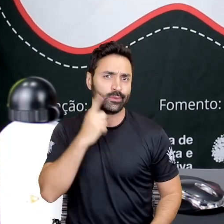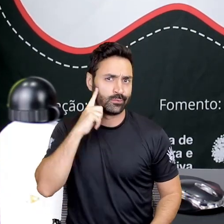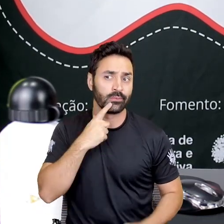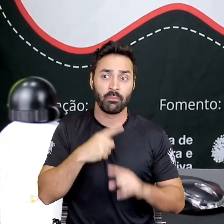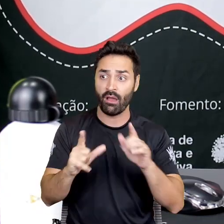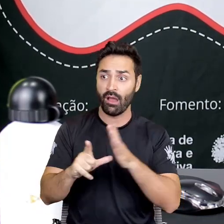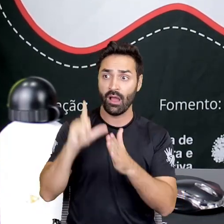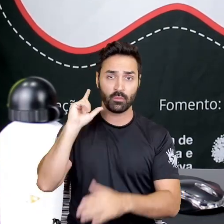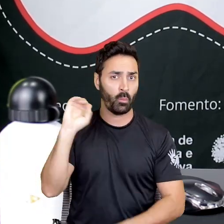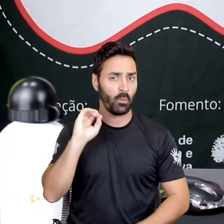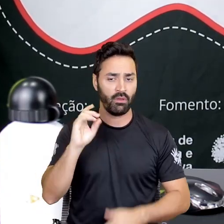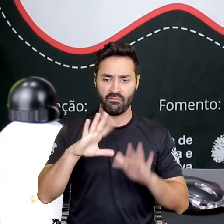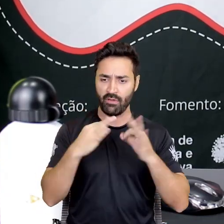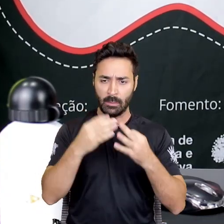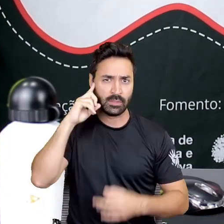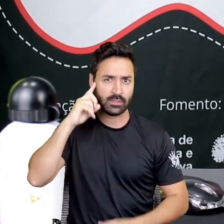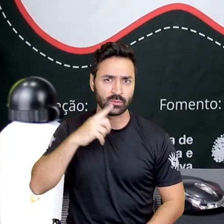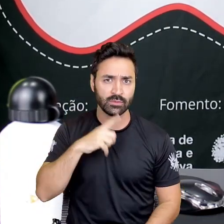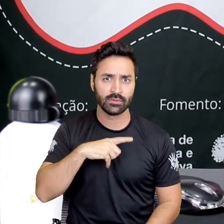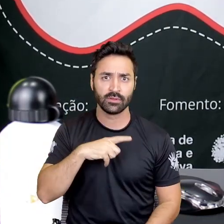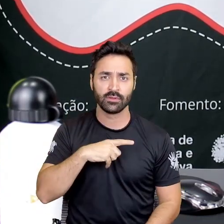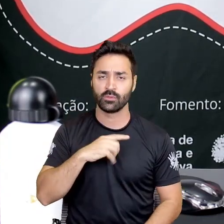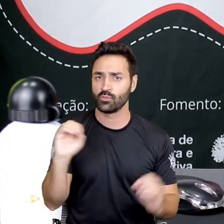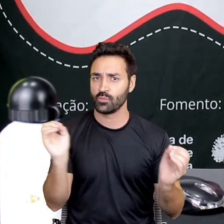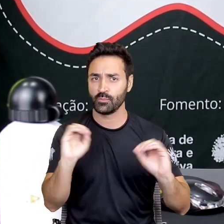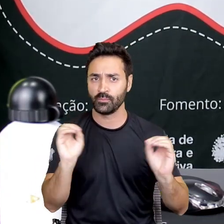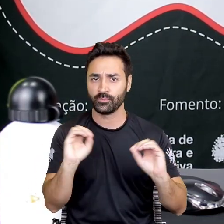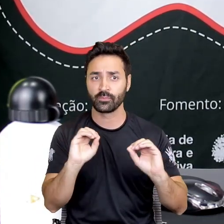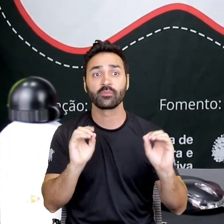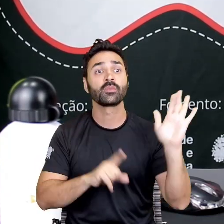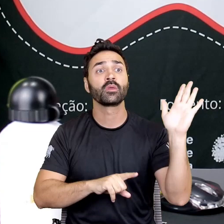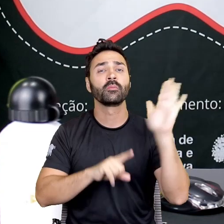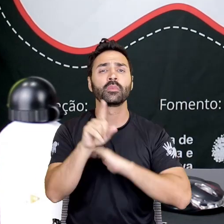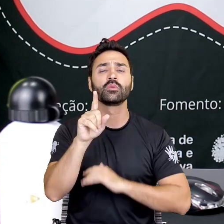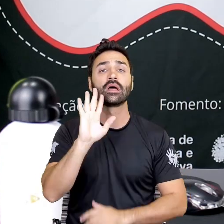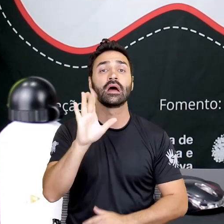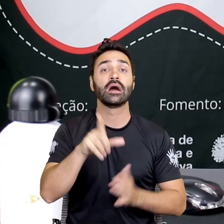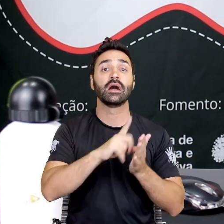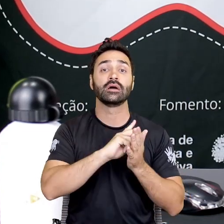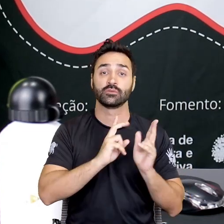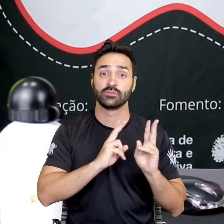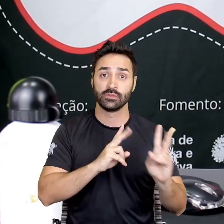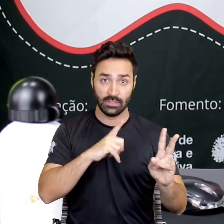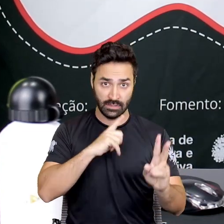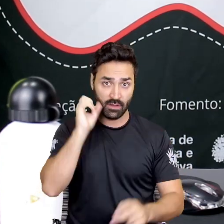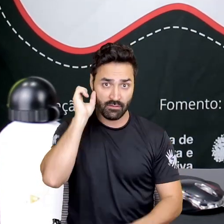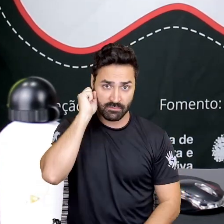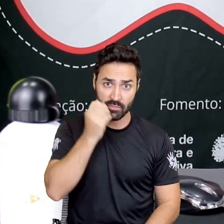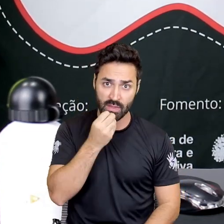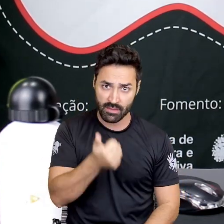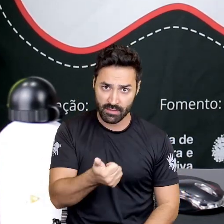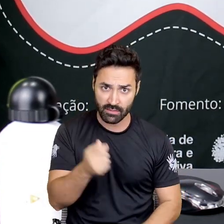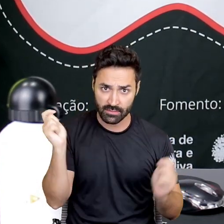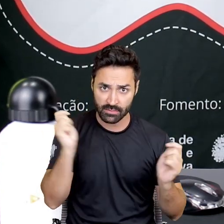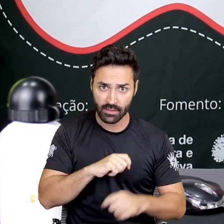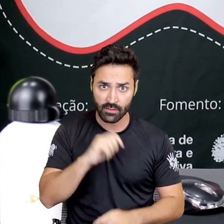surdos, não tinha parentes surdos. Está ouvindo bem? Pessoal, antes de continuar, todo mundo está ouvindo bem?